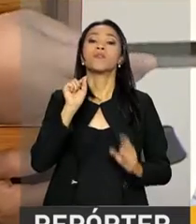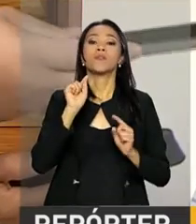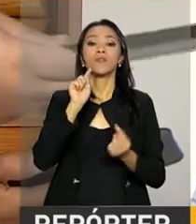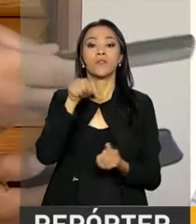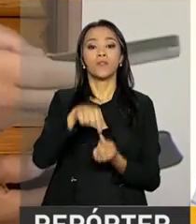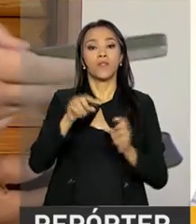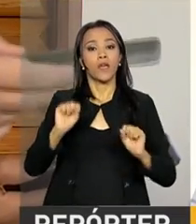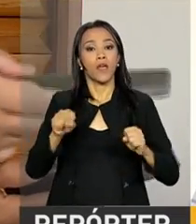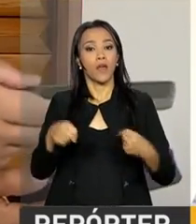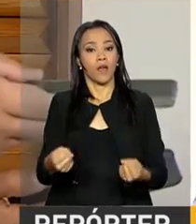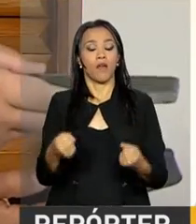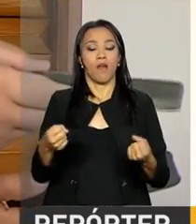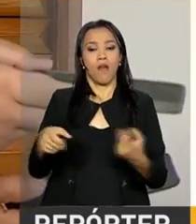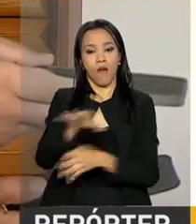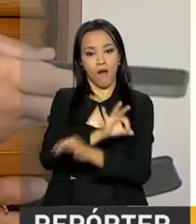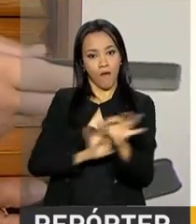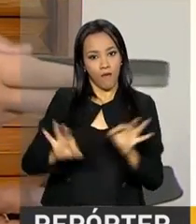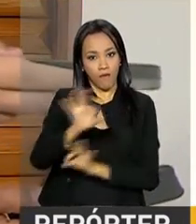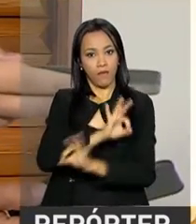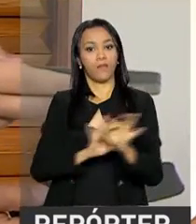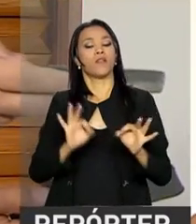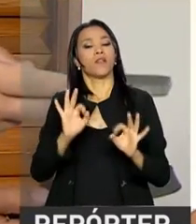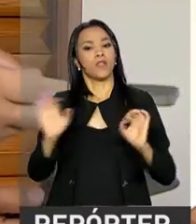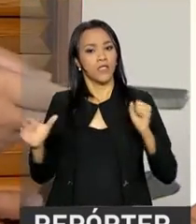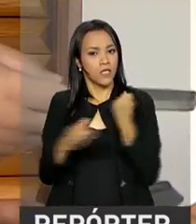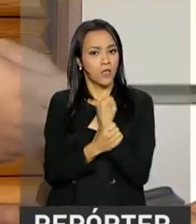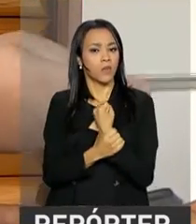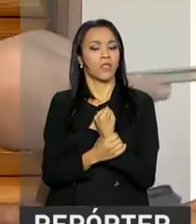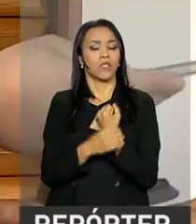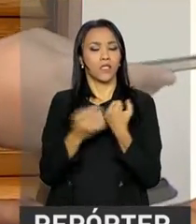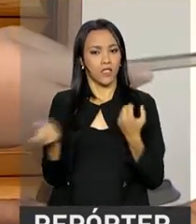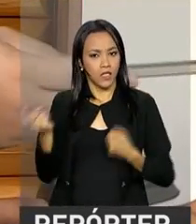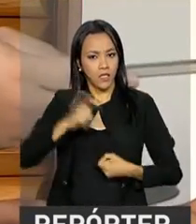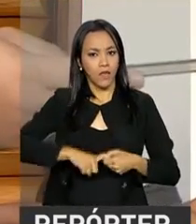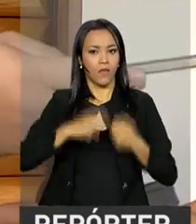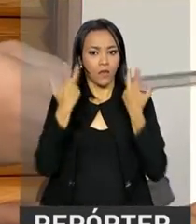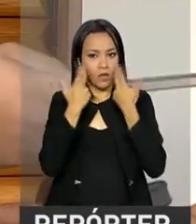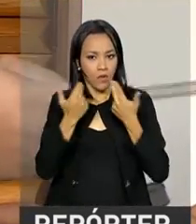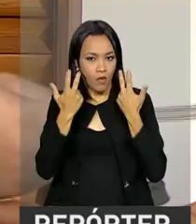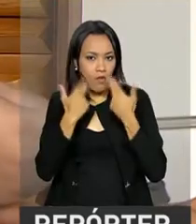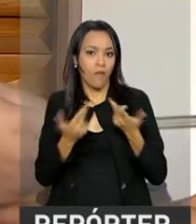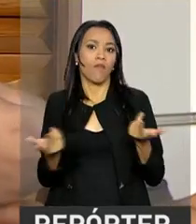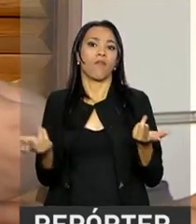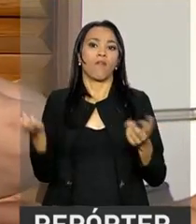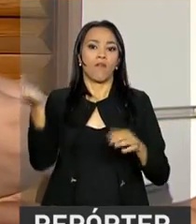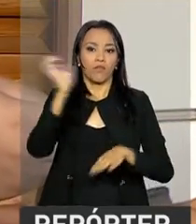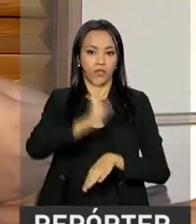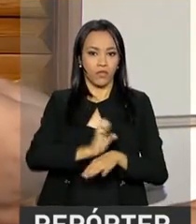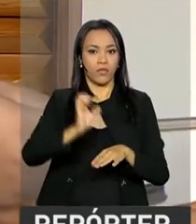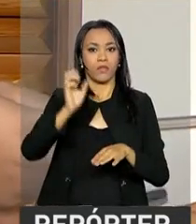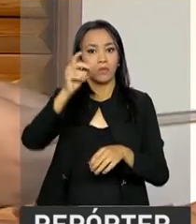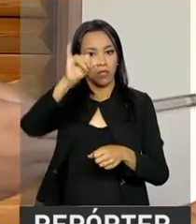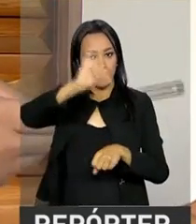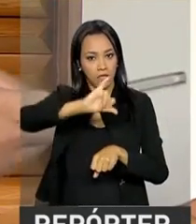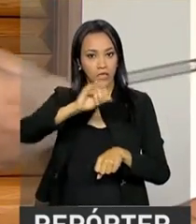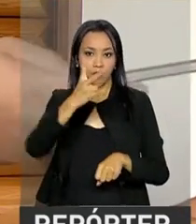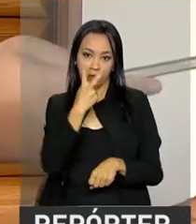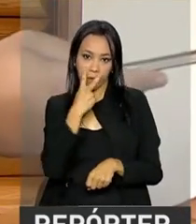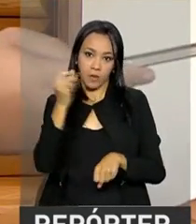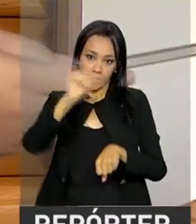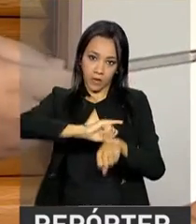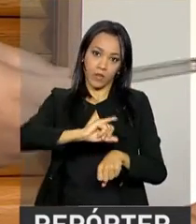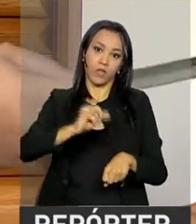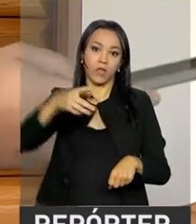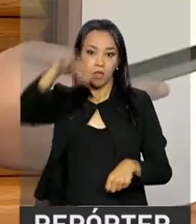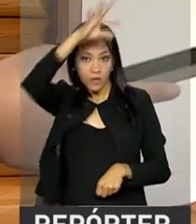a ordem à segurança ela está voltando a cidade volta normal a cidade volta a viver o seu cotidiano e para